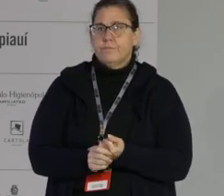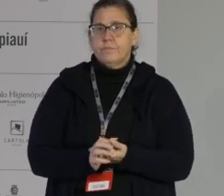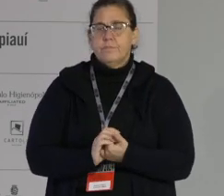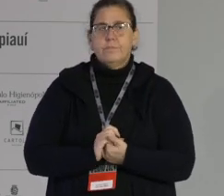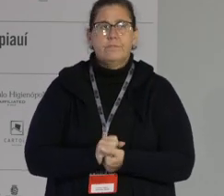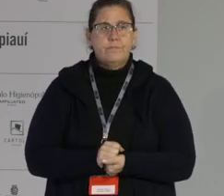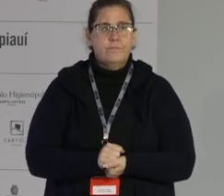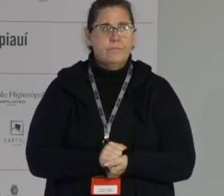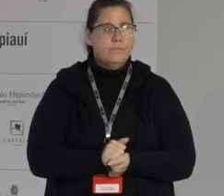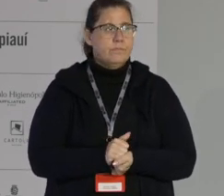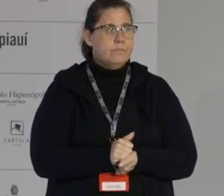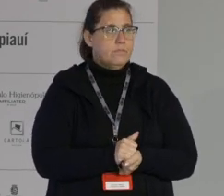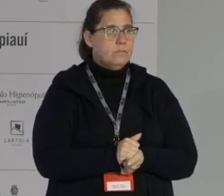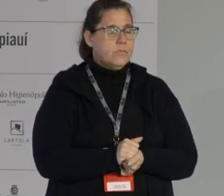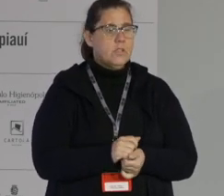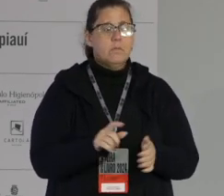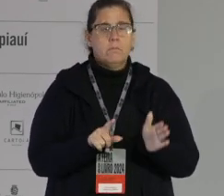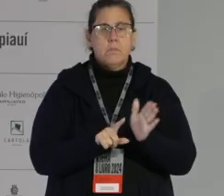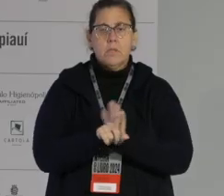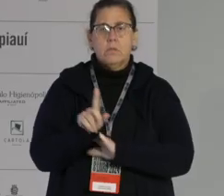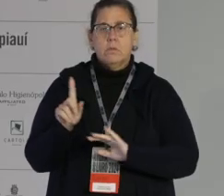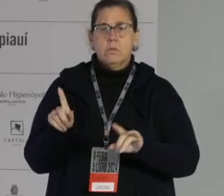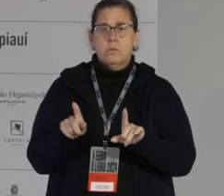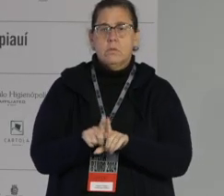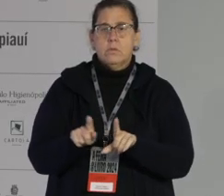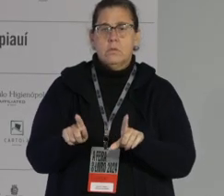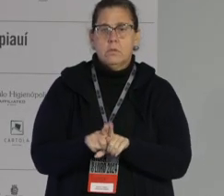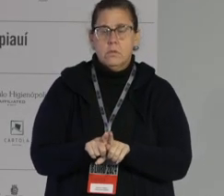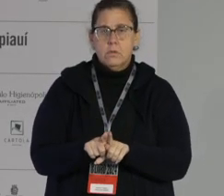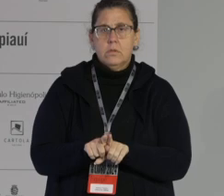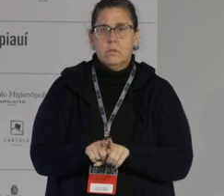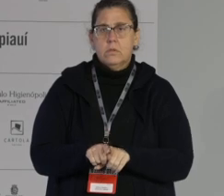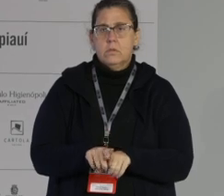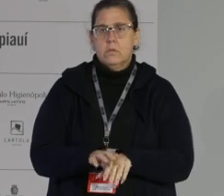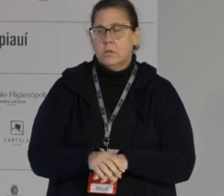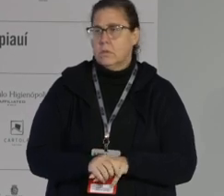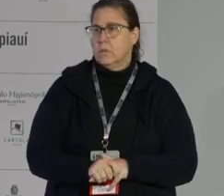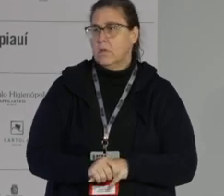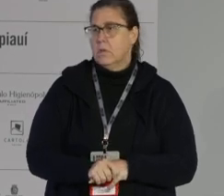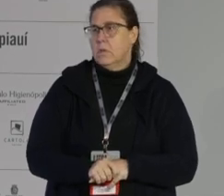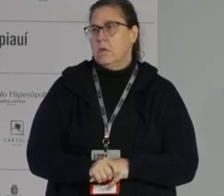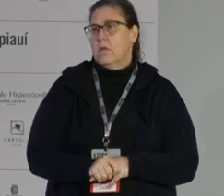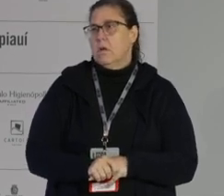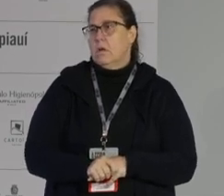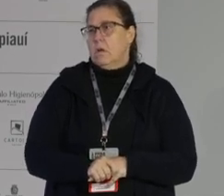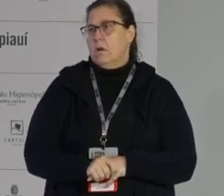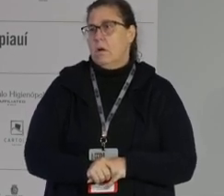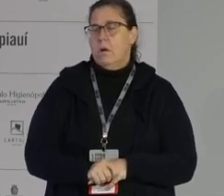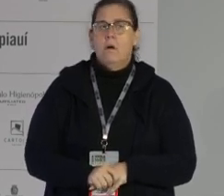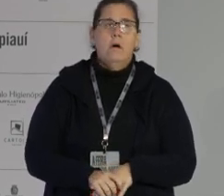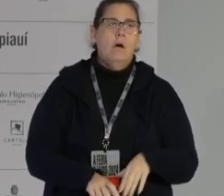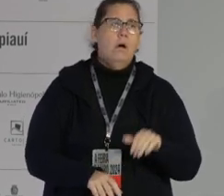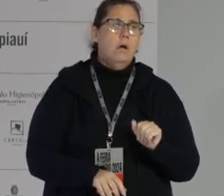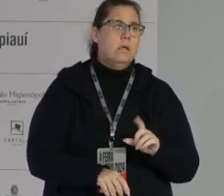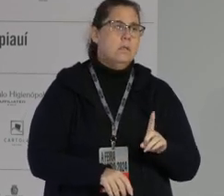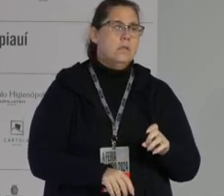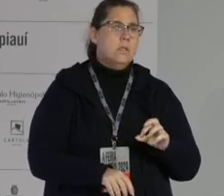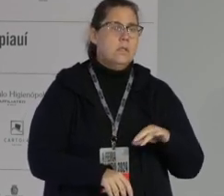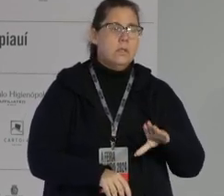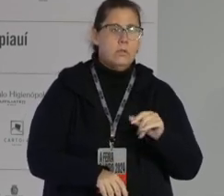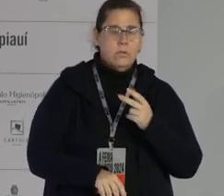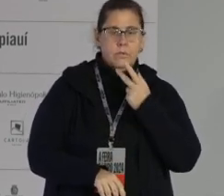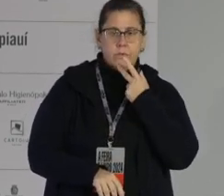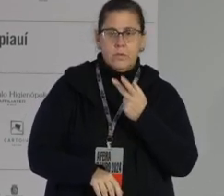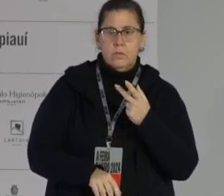Legal. Queria te fazer uma pergunta também sobre essa concisão, Yara, que... Uma coisa que o Odorico falou e que eu também senti muito enquanto eu